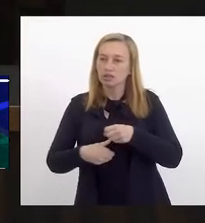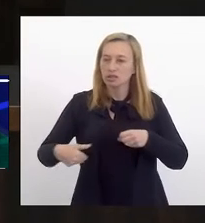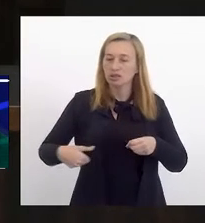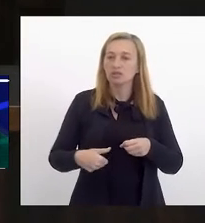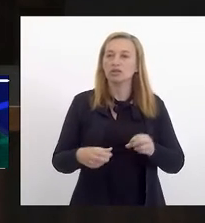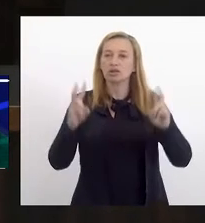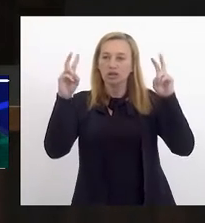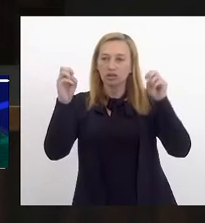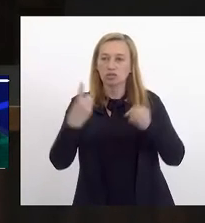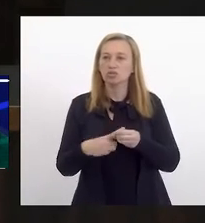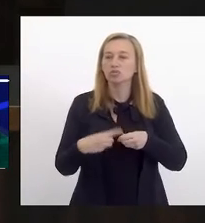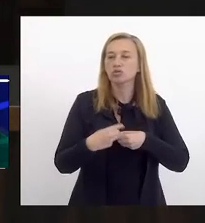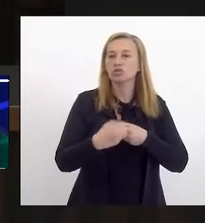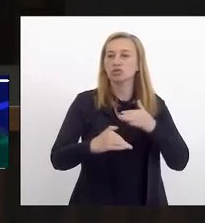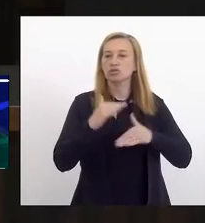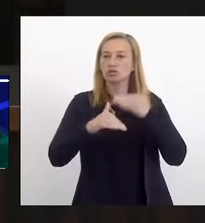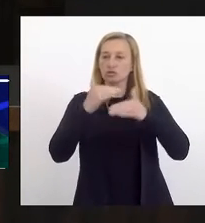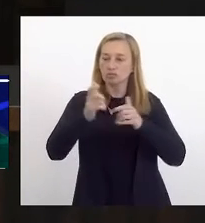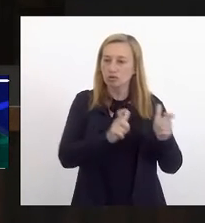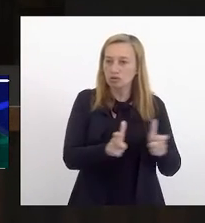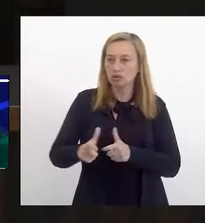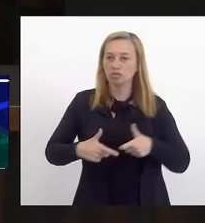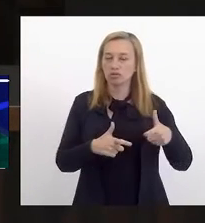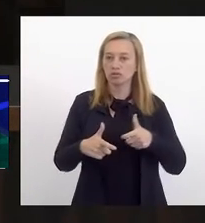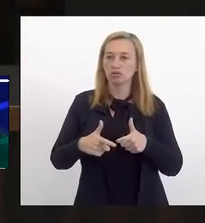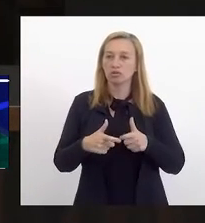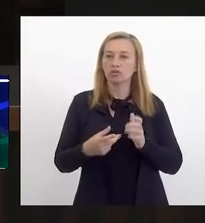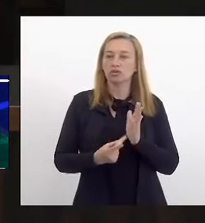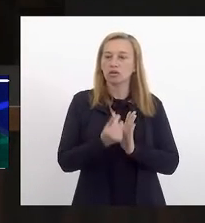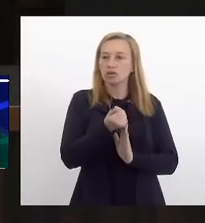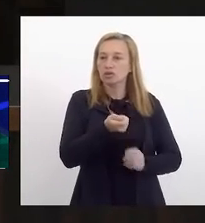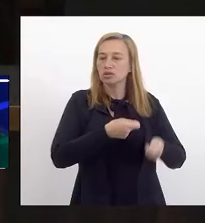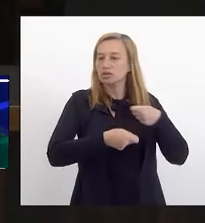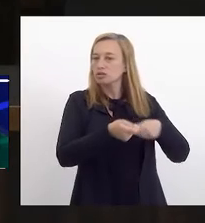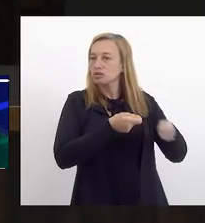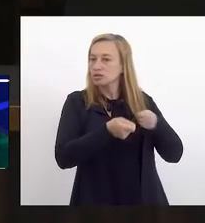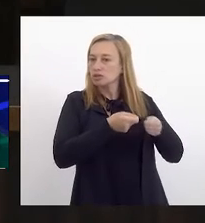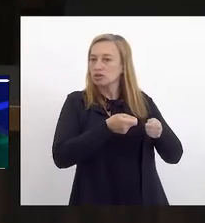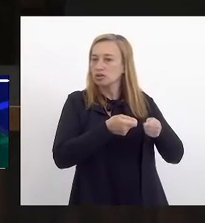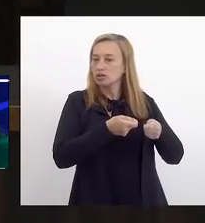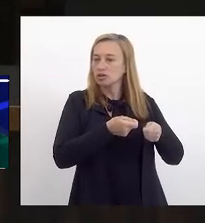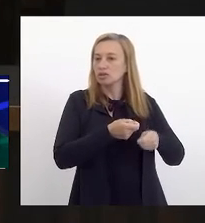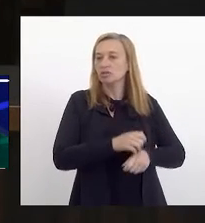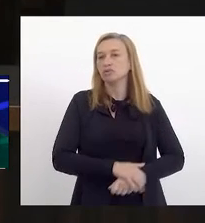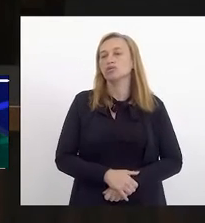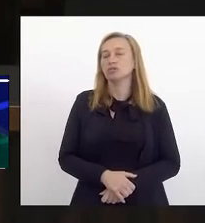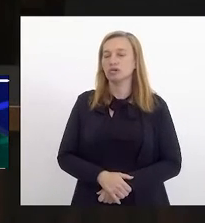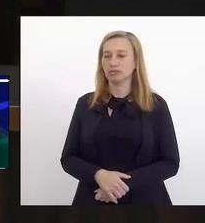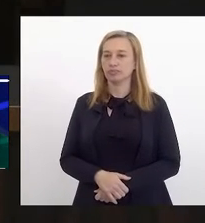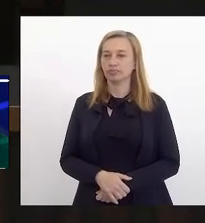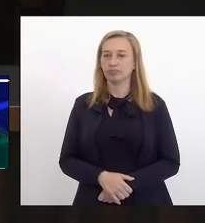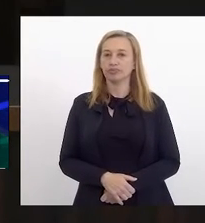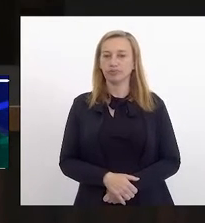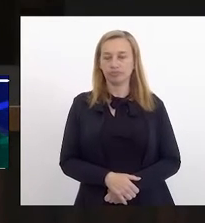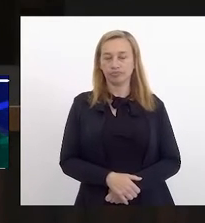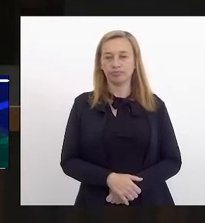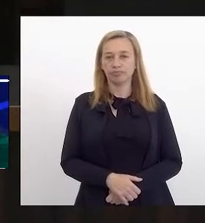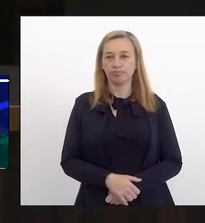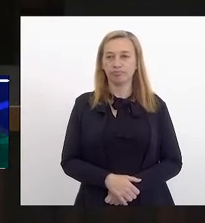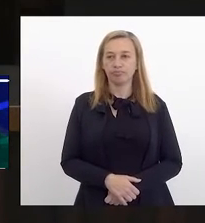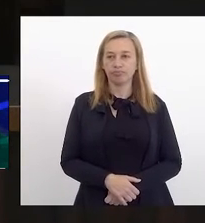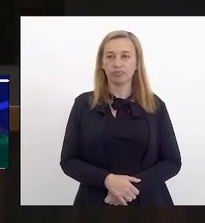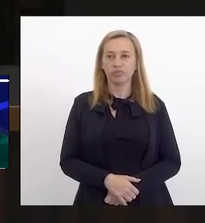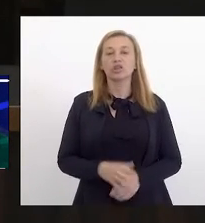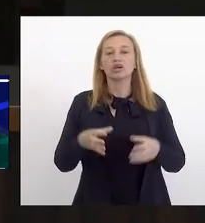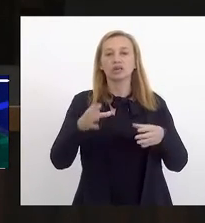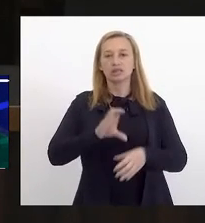de Assuntos Municipais, Desenvolvimento Regional e de Orçamento, Finanças, Fiscalização Financeira e Controle. Para emitir parecer